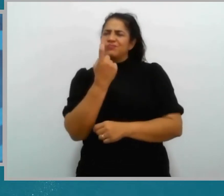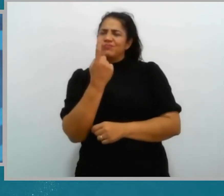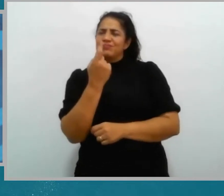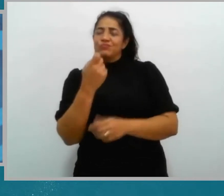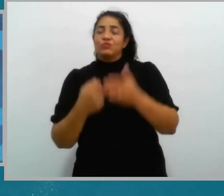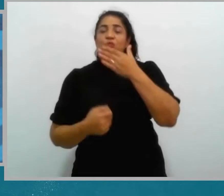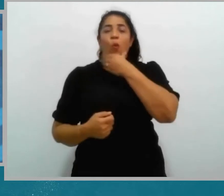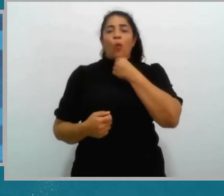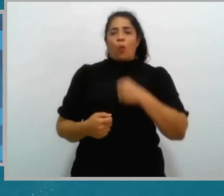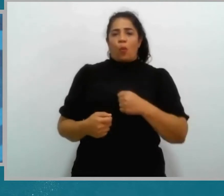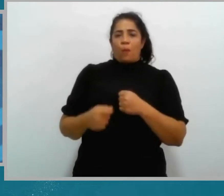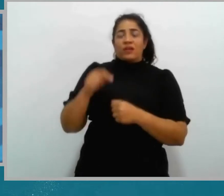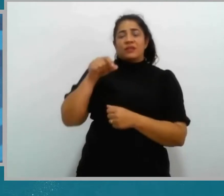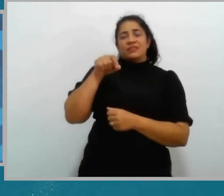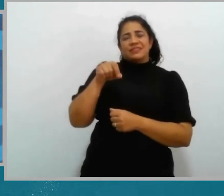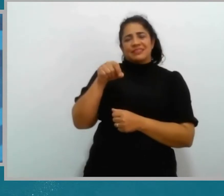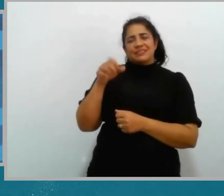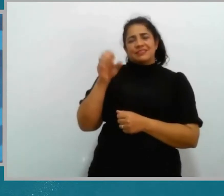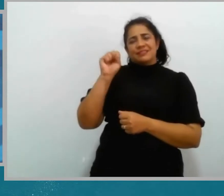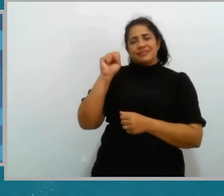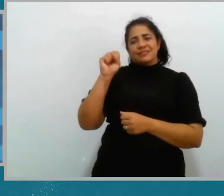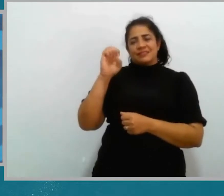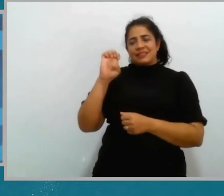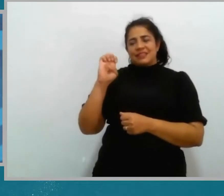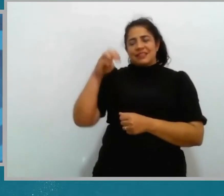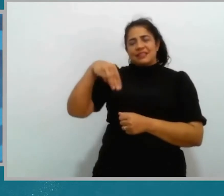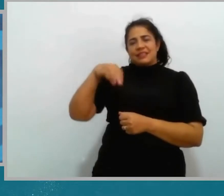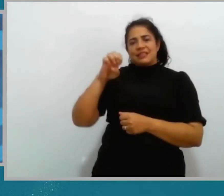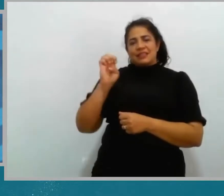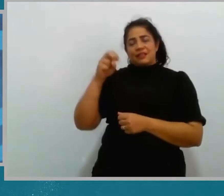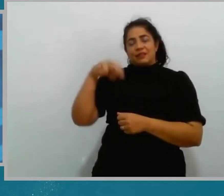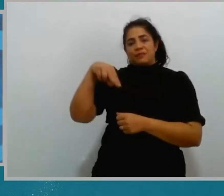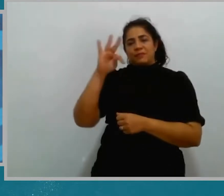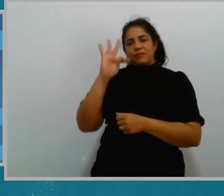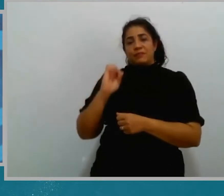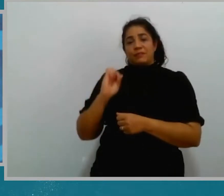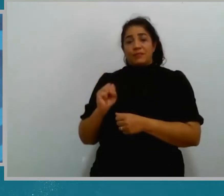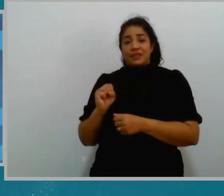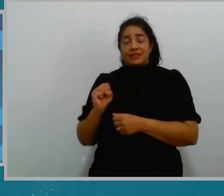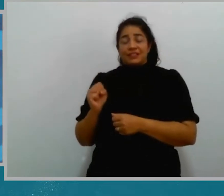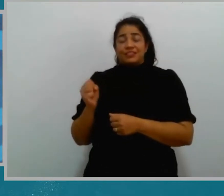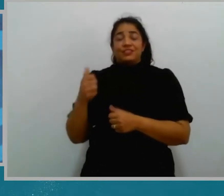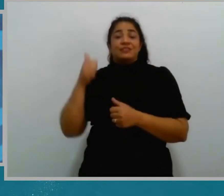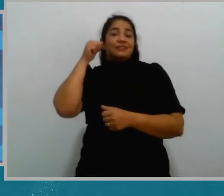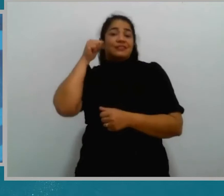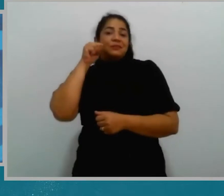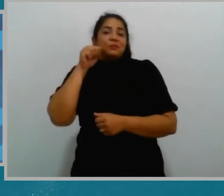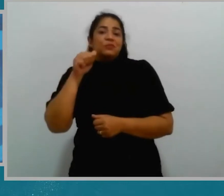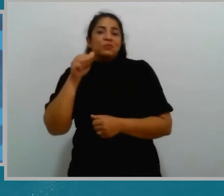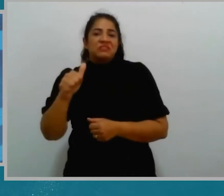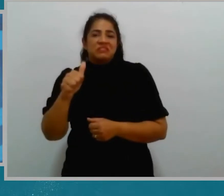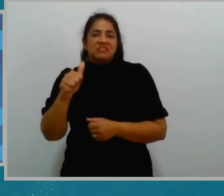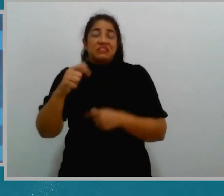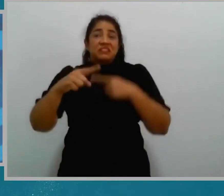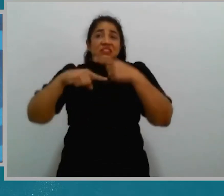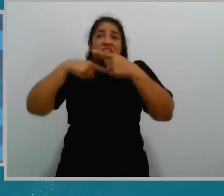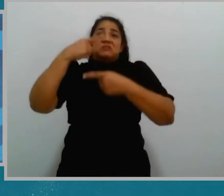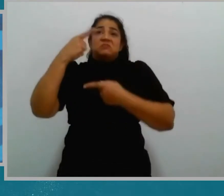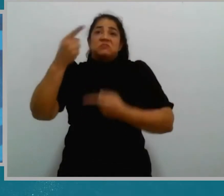evangelizada por Deus na queda do homem em Gênesis 3. É a semente da mulher que vai pisar na cabeça da